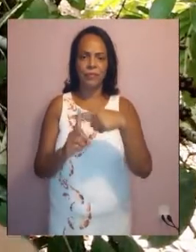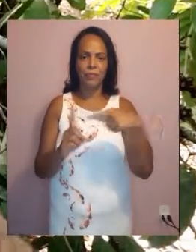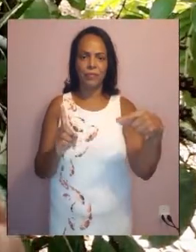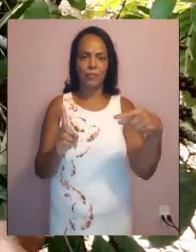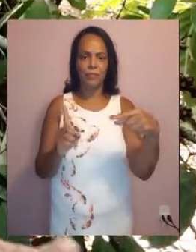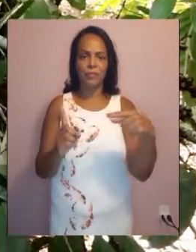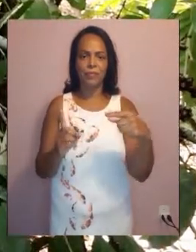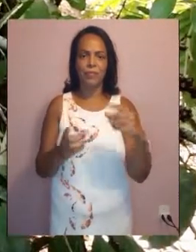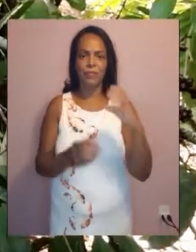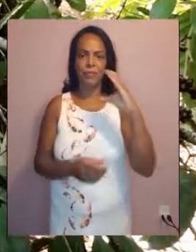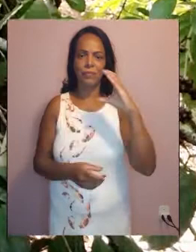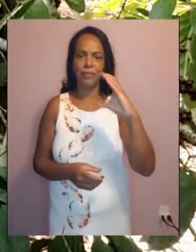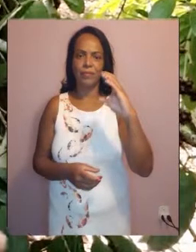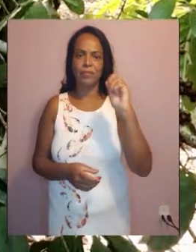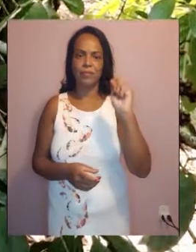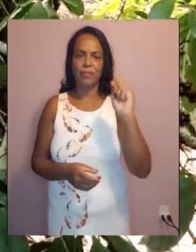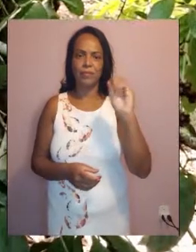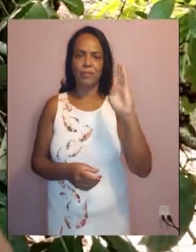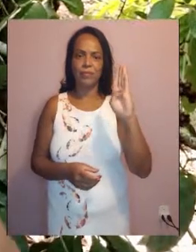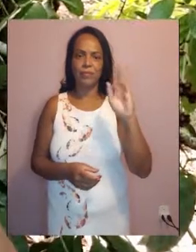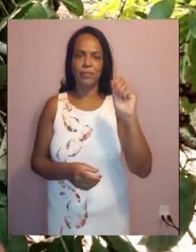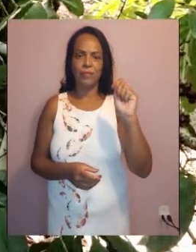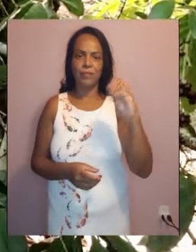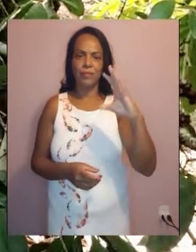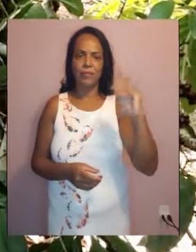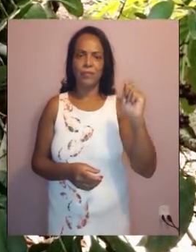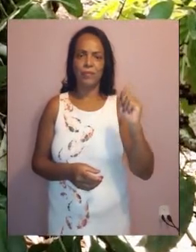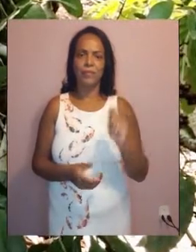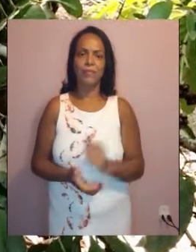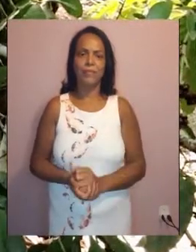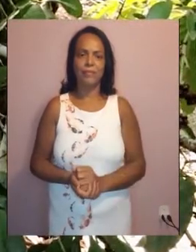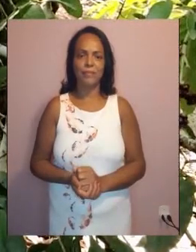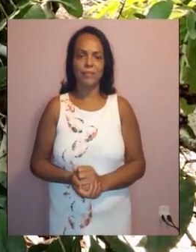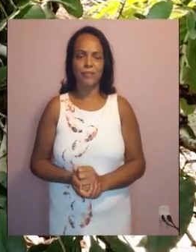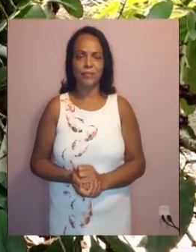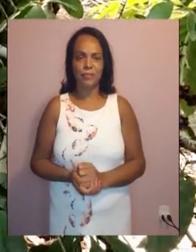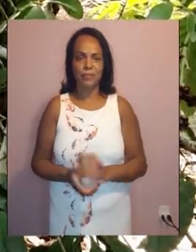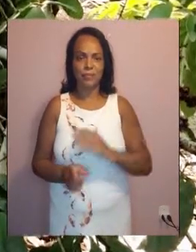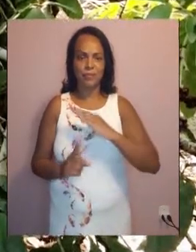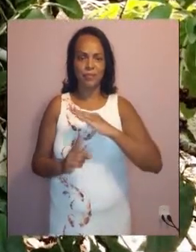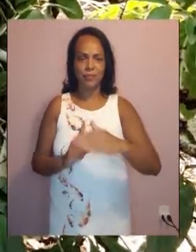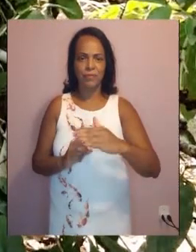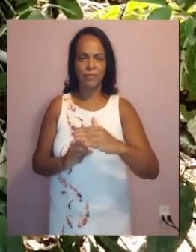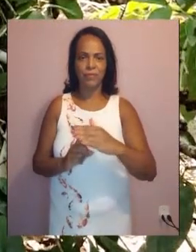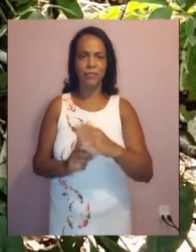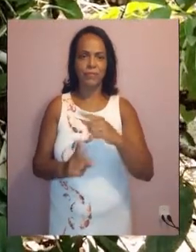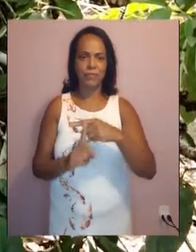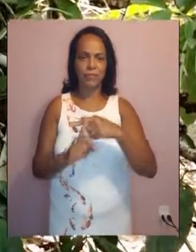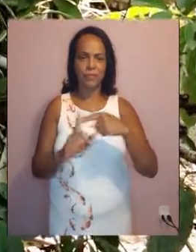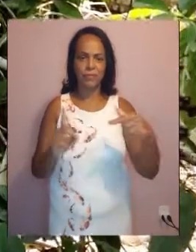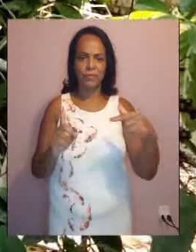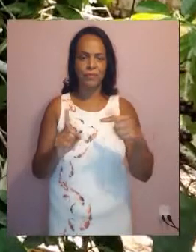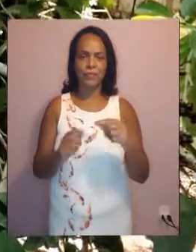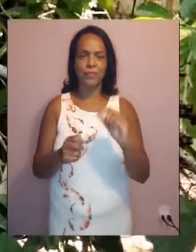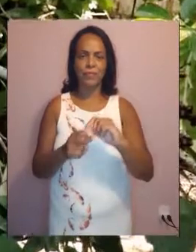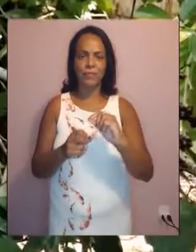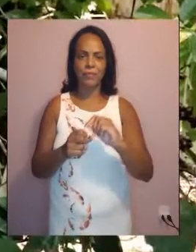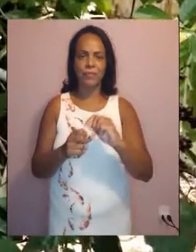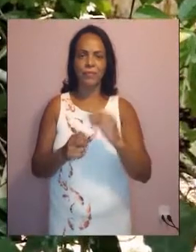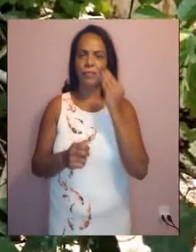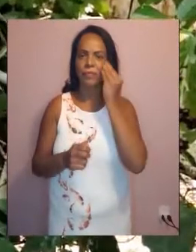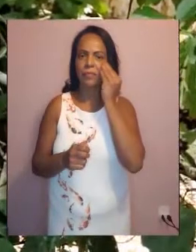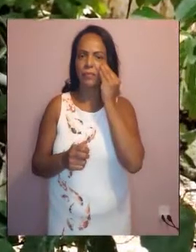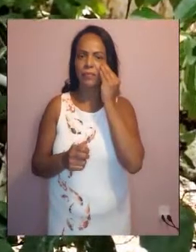meio, aí dá aquela cuia, que foi ali então que ele fez o